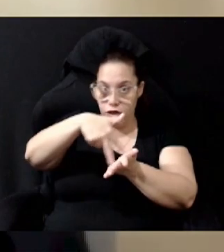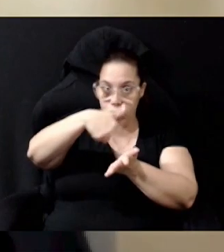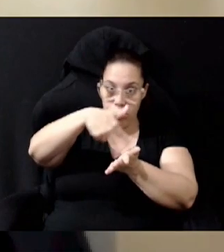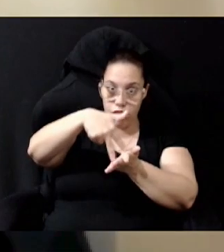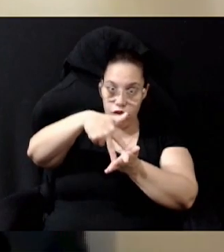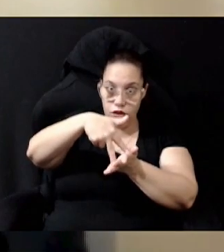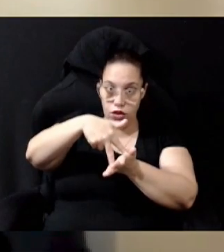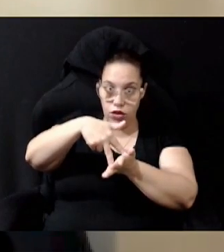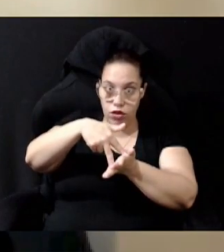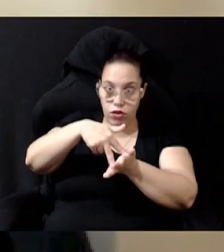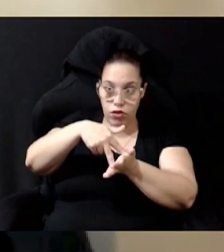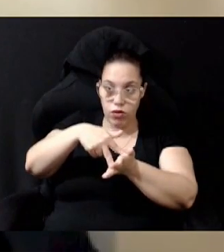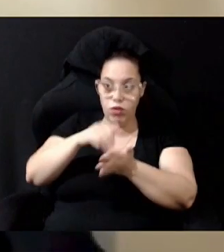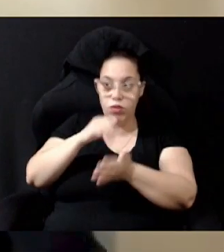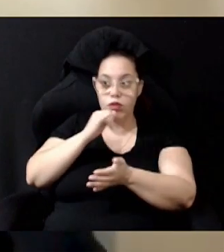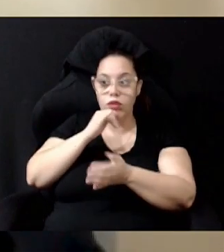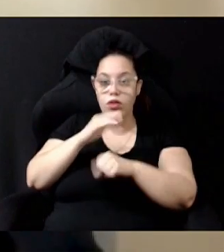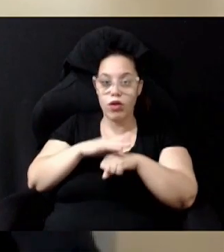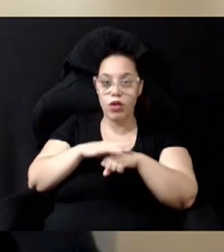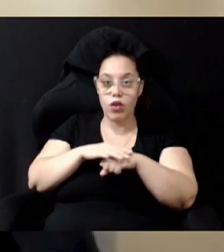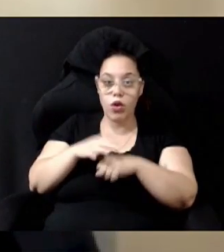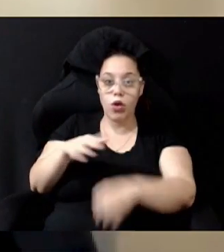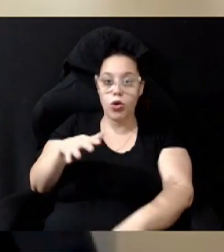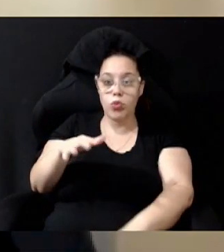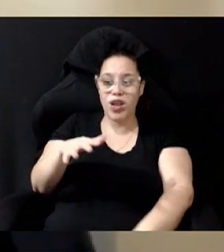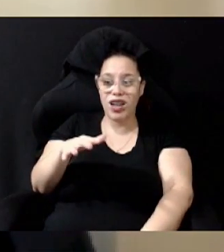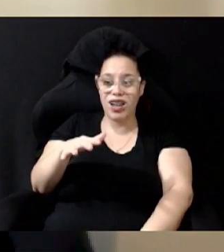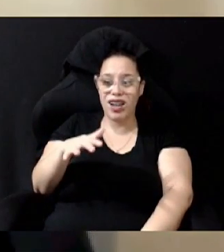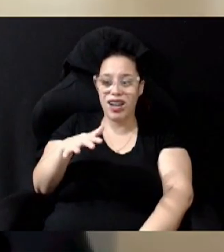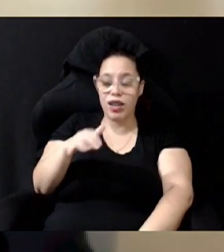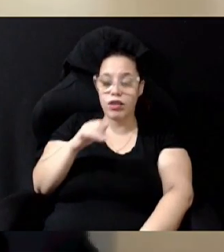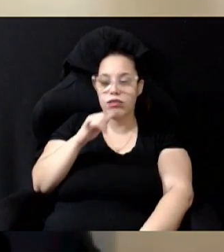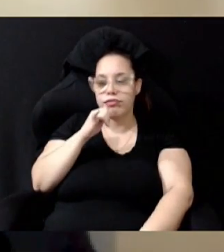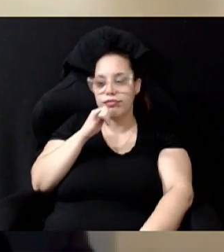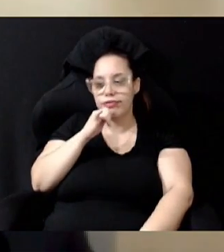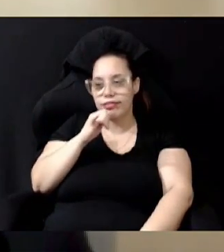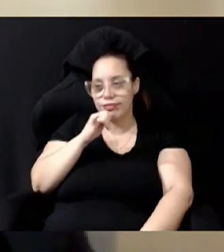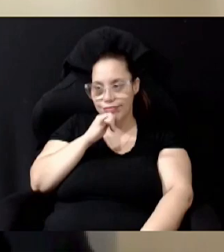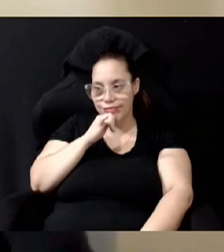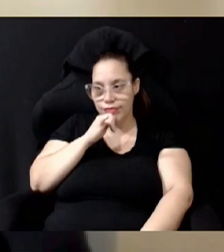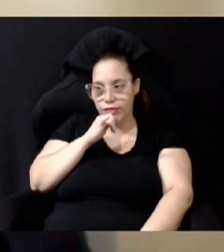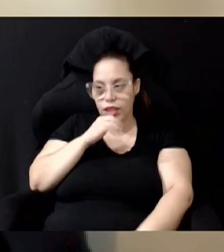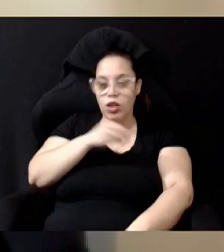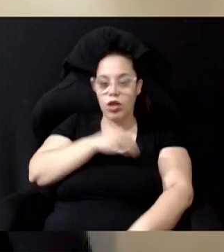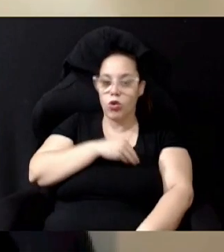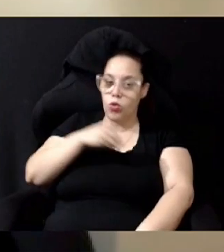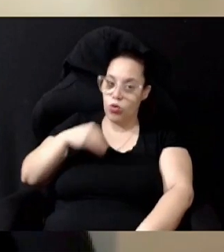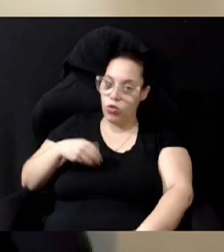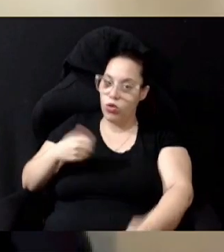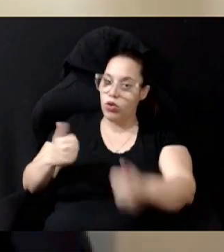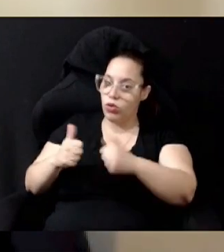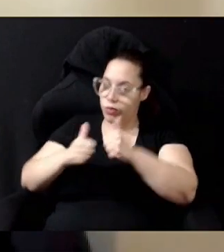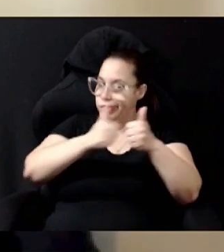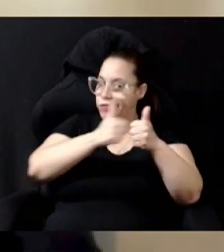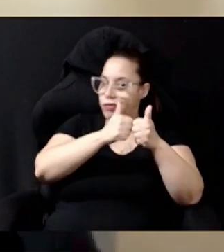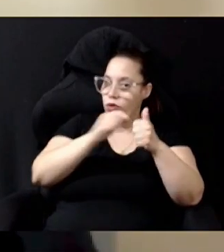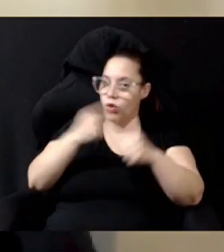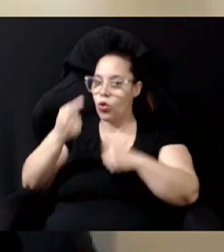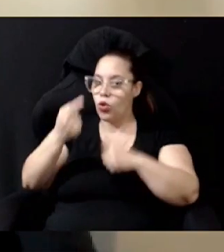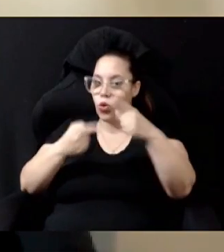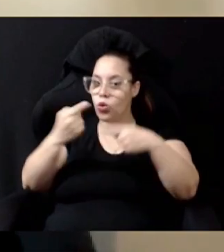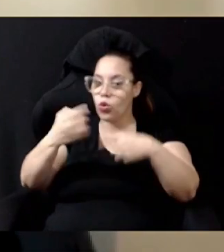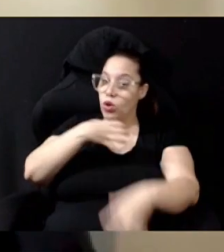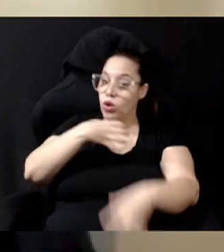por exemplo, de uma doença de Parkinson. Então, por isso que precisa ser examinado, ser avaliado para ver se existem outros sintomas. As